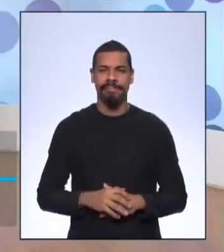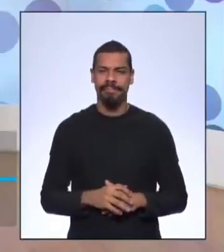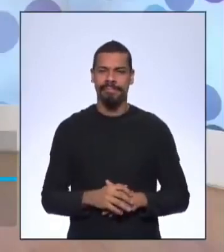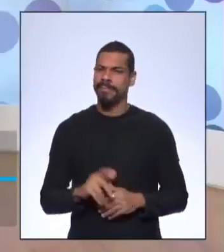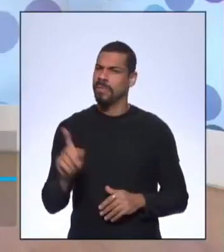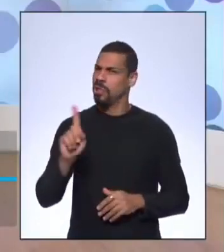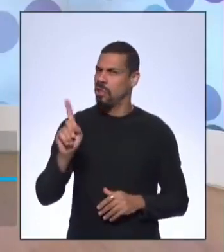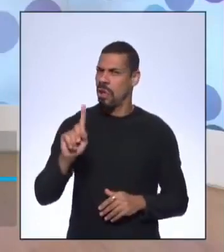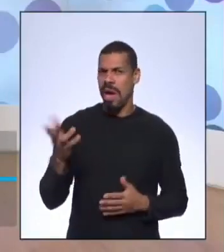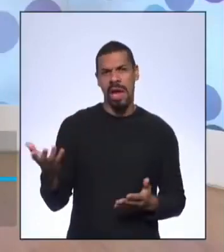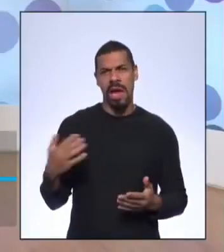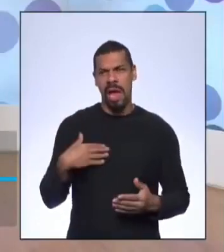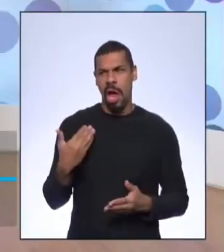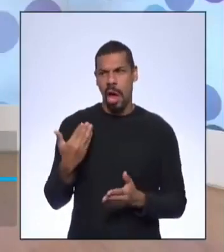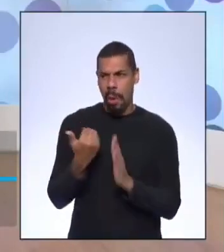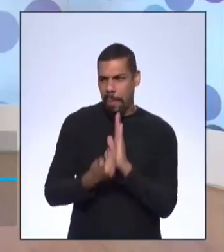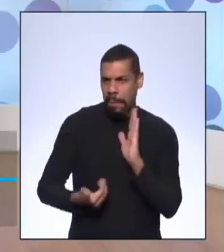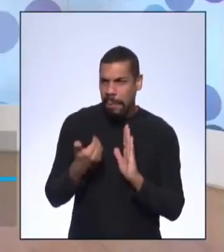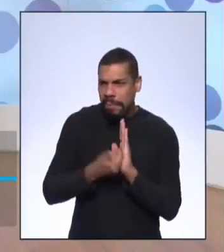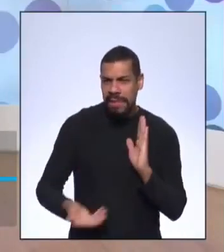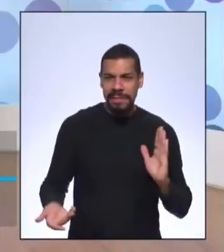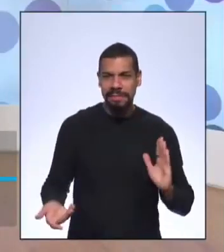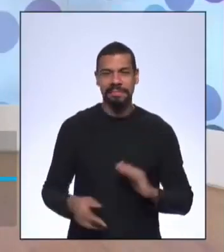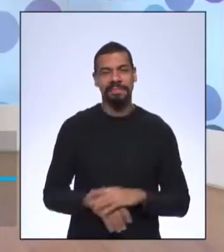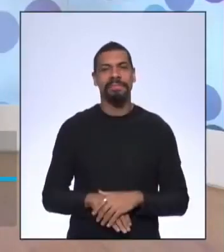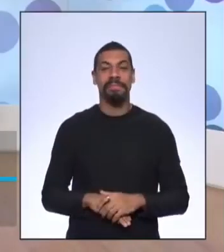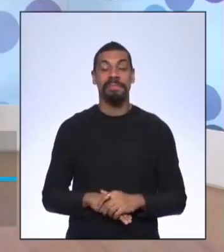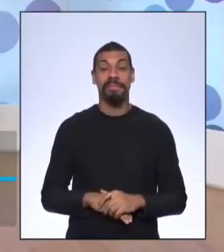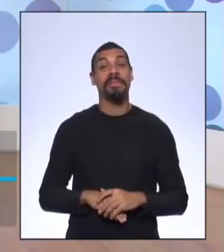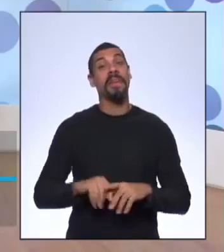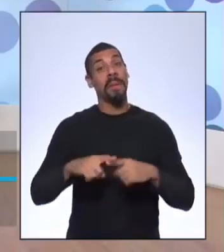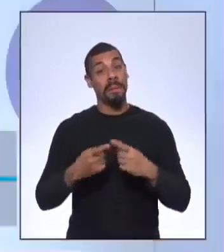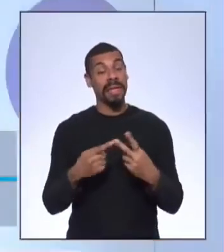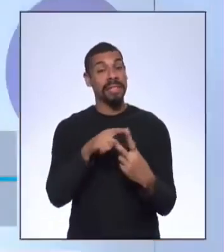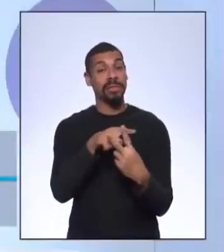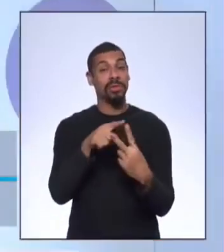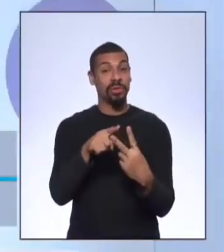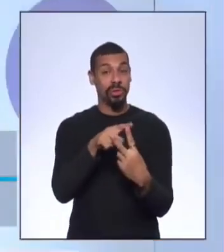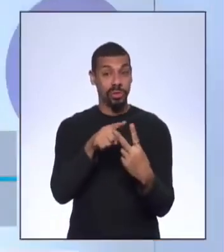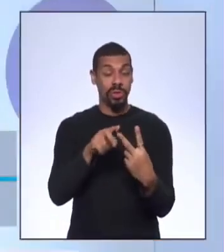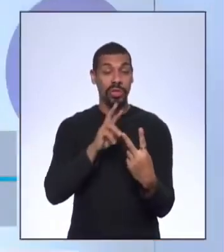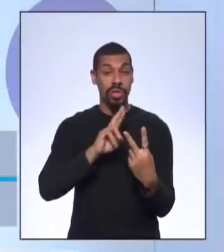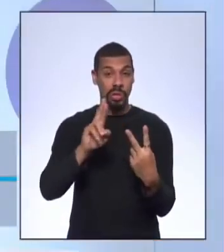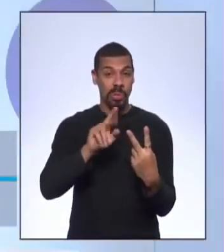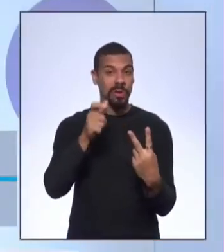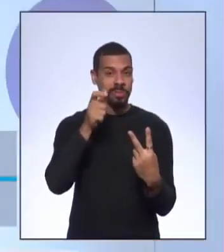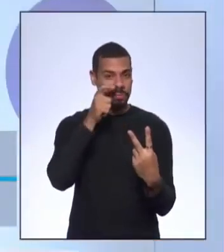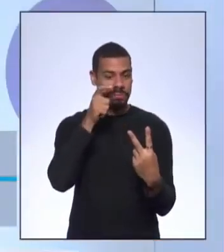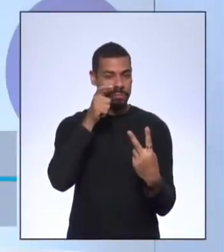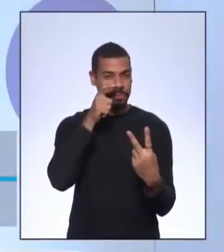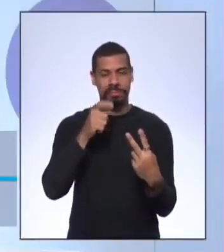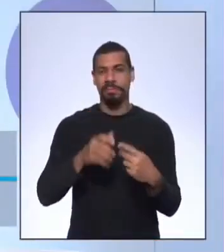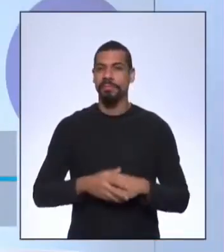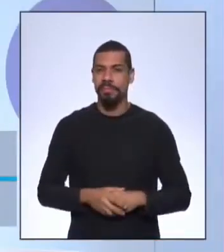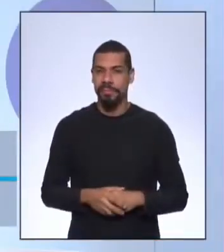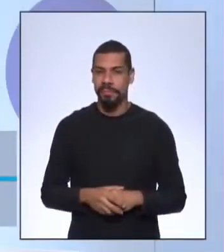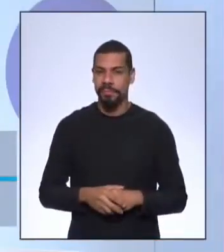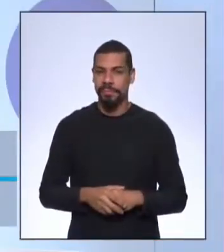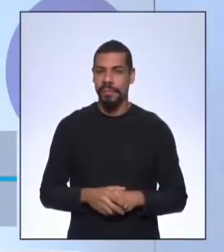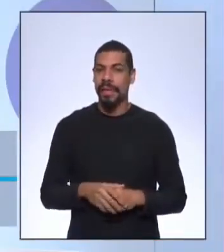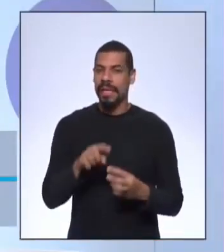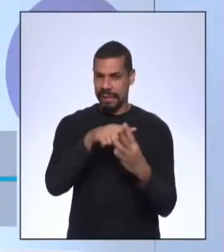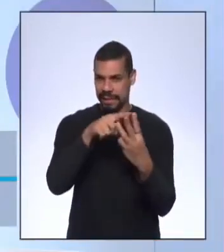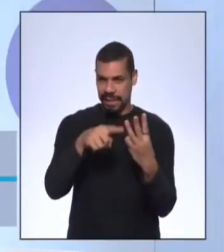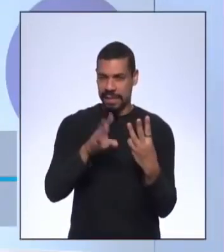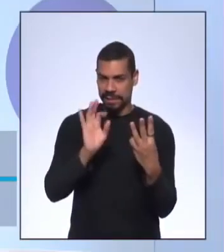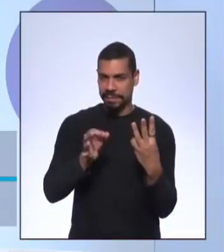não é boa ideia porque eu saí no prejuízo. Agora, tem 2 respostas interessantes aqui que eu acho que é bom a gente dar uma olhadinha. Na verdade,